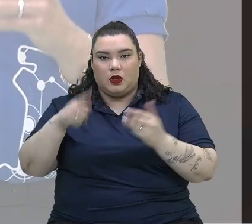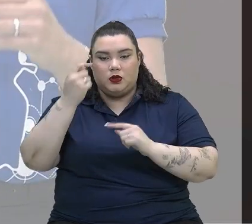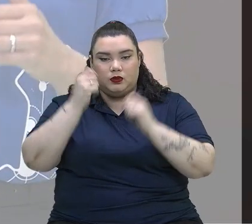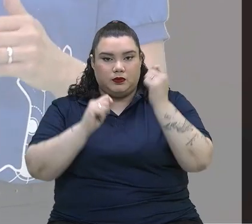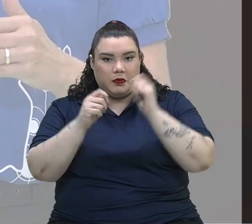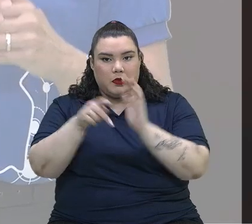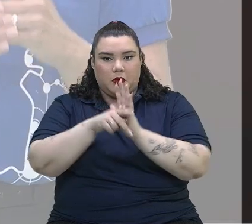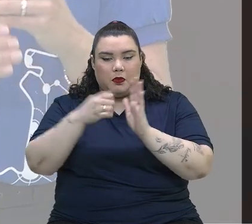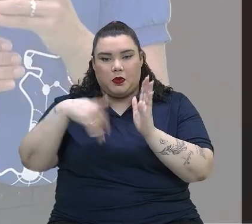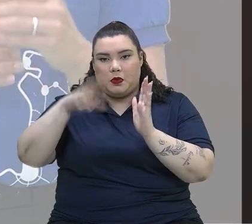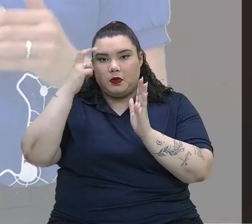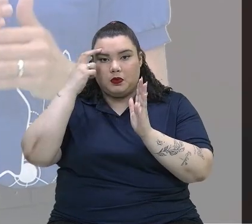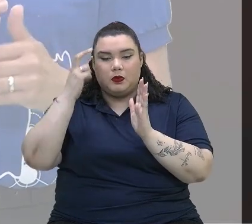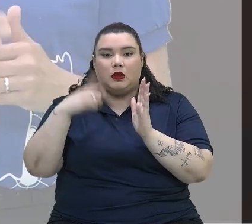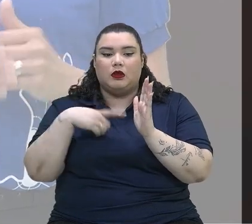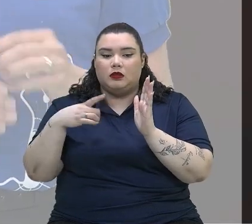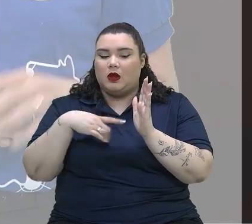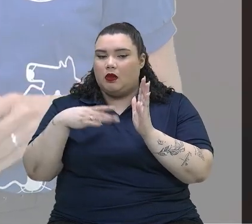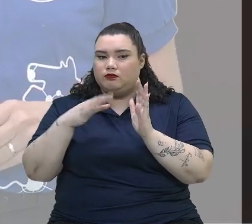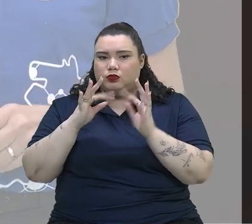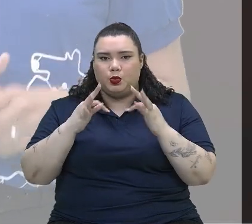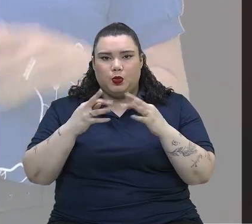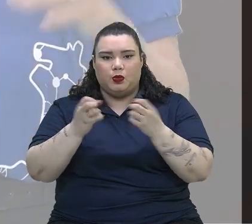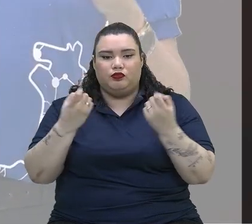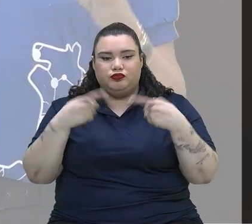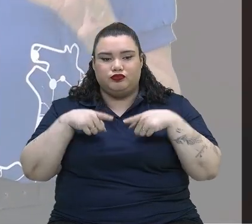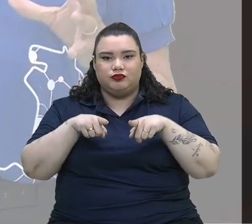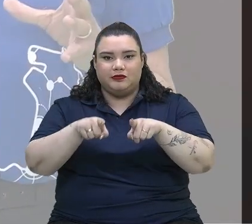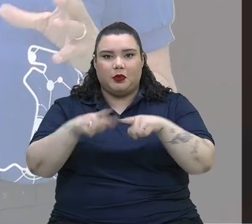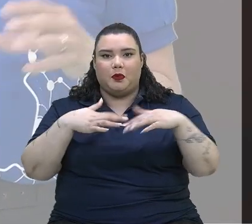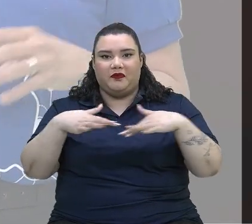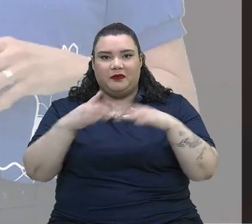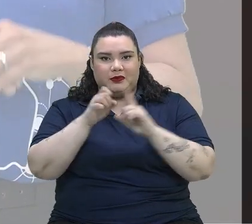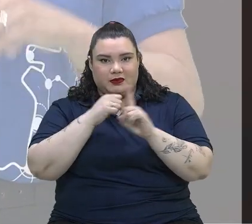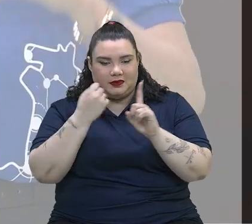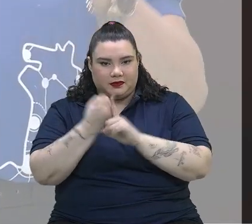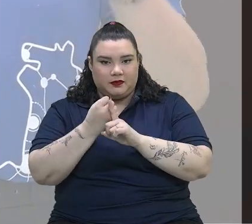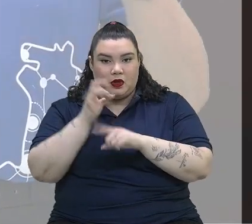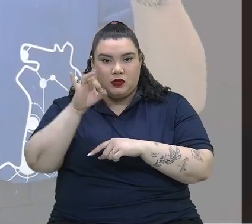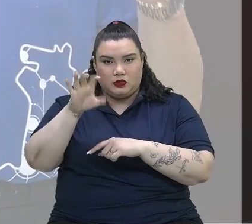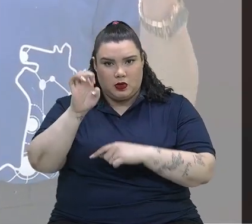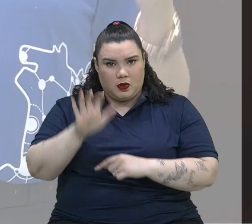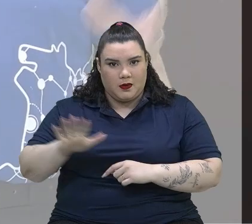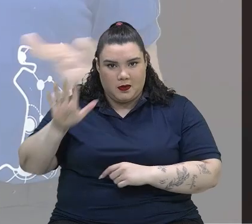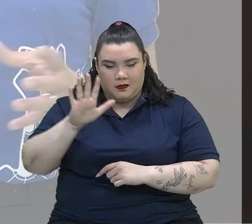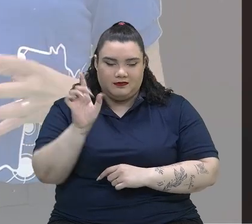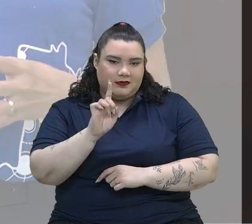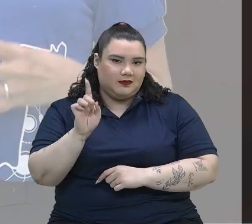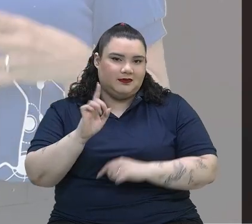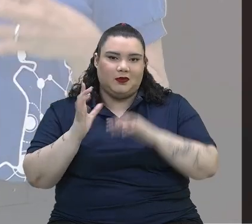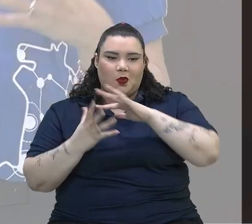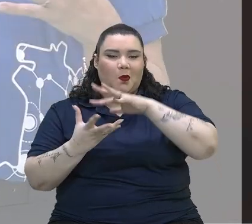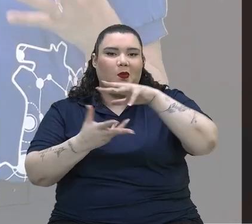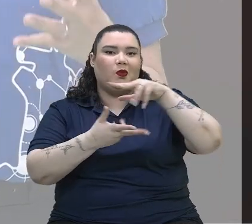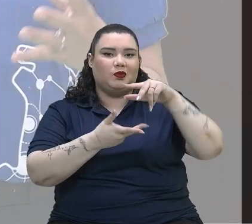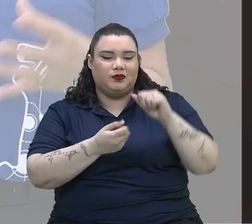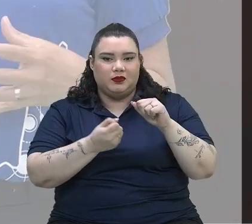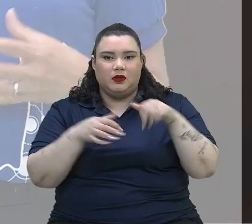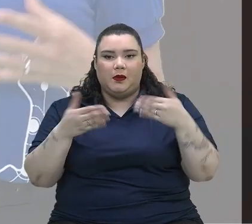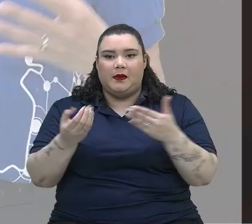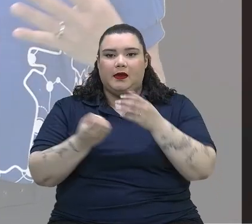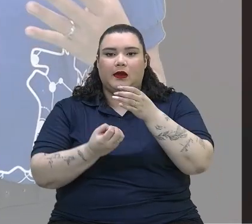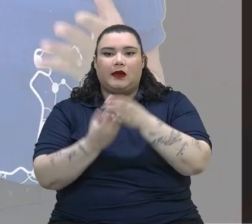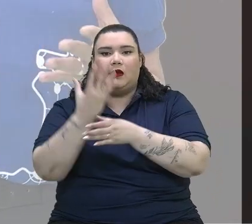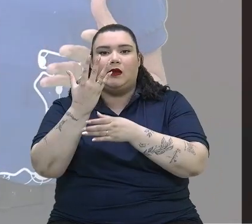acompanha todo este movimento, não só na Europa, mas no mundo todo,